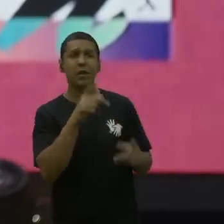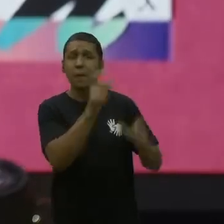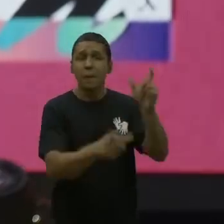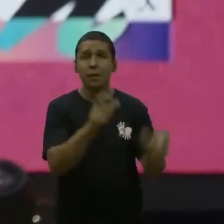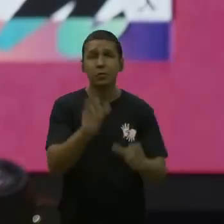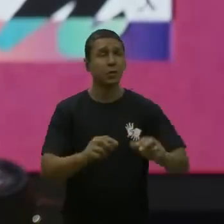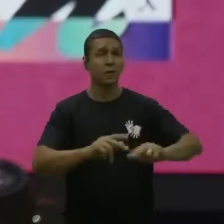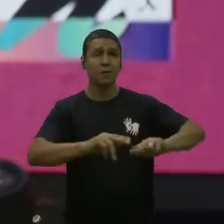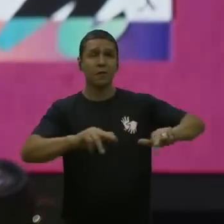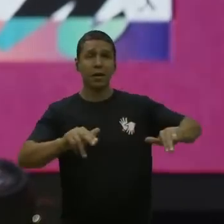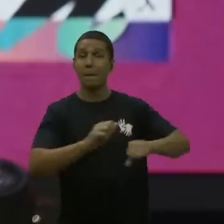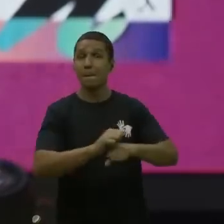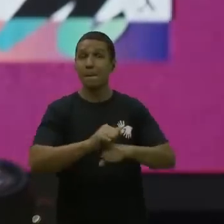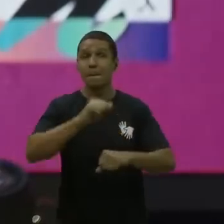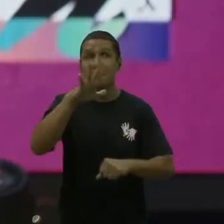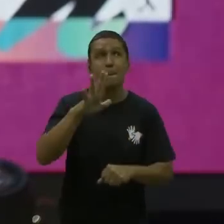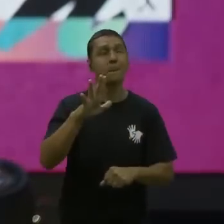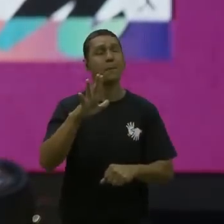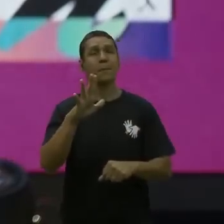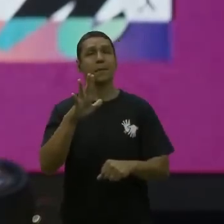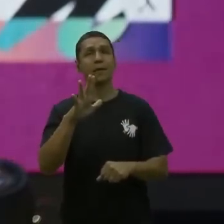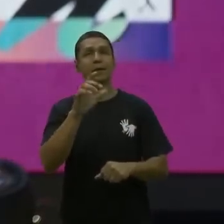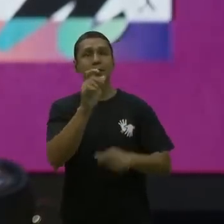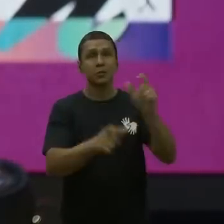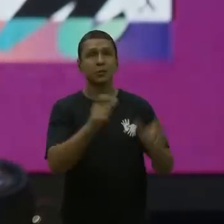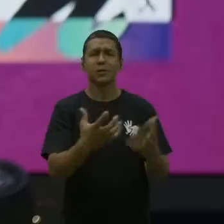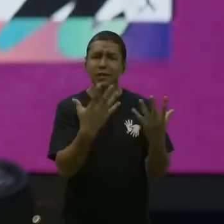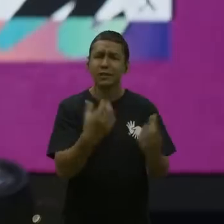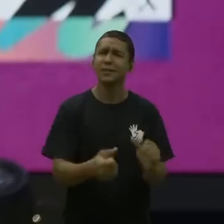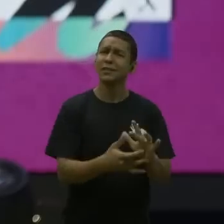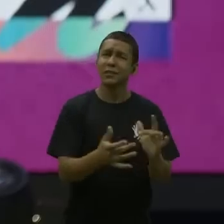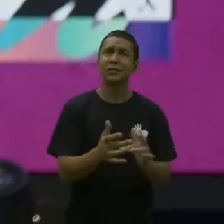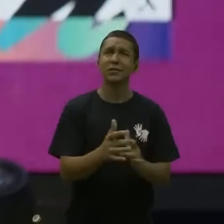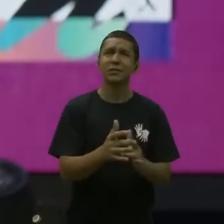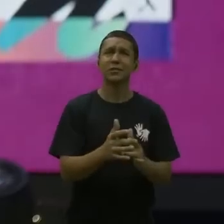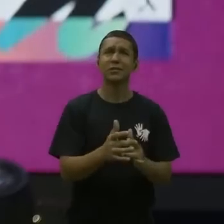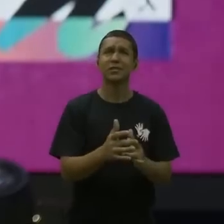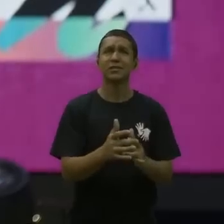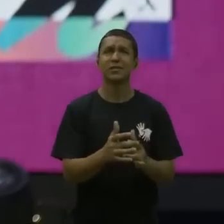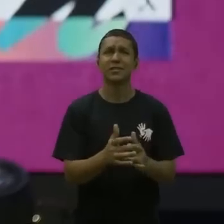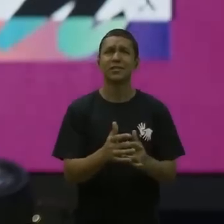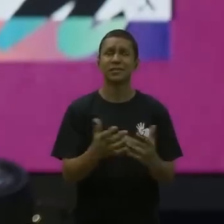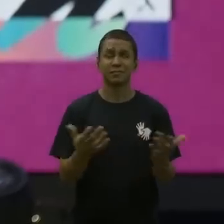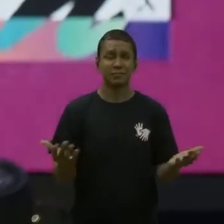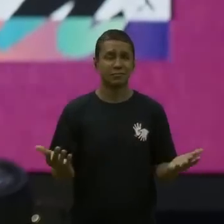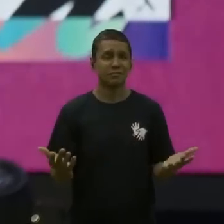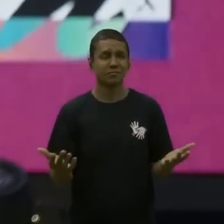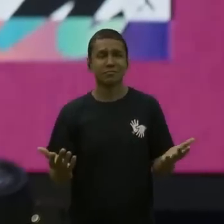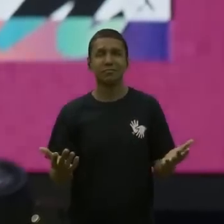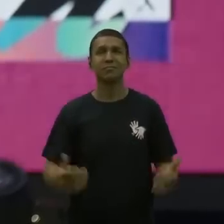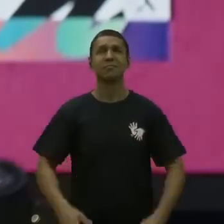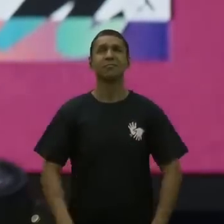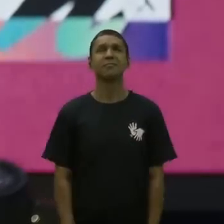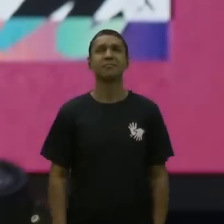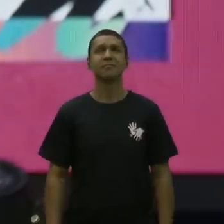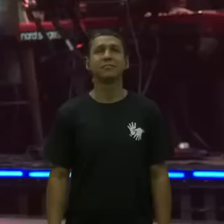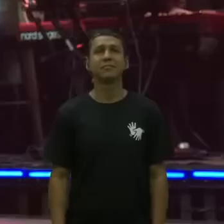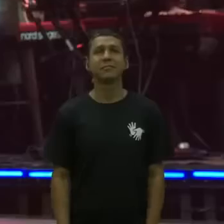500. Só que só tinha 300 na igreja. Falei, ué, essas outras saíram de onde?